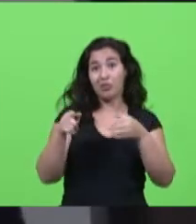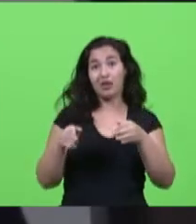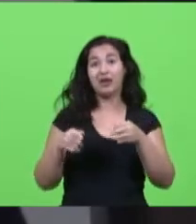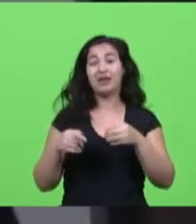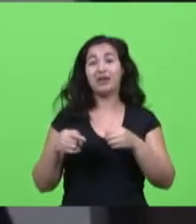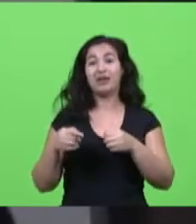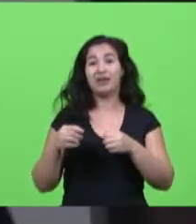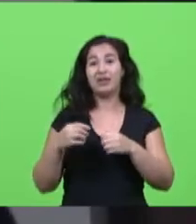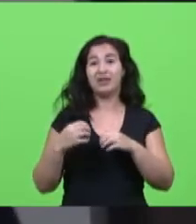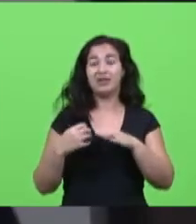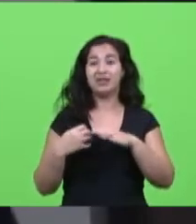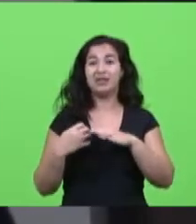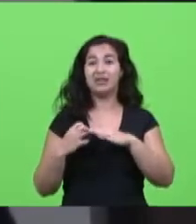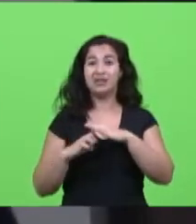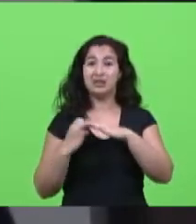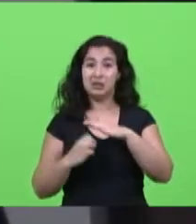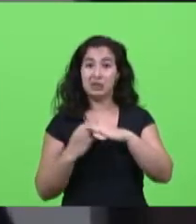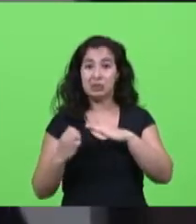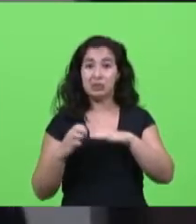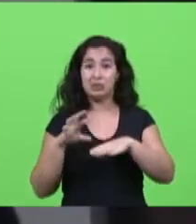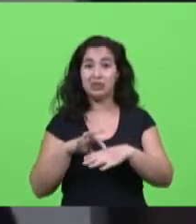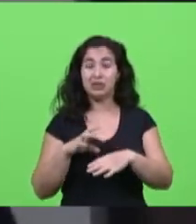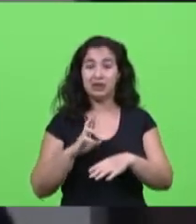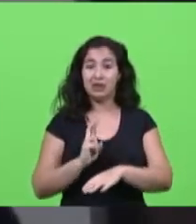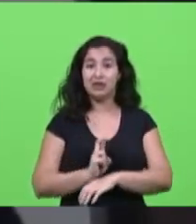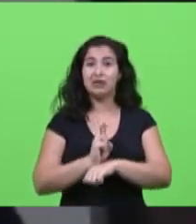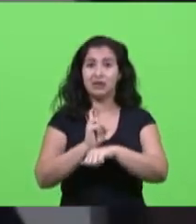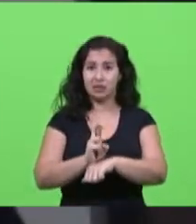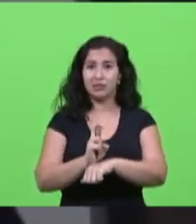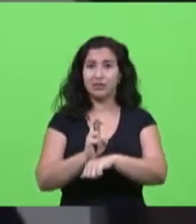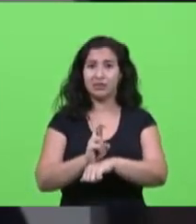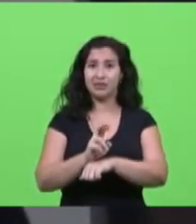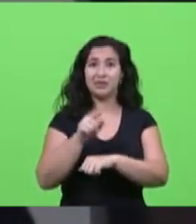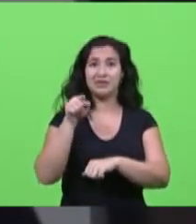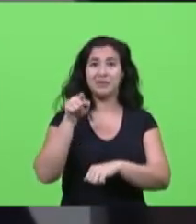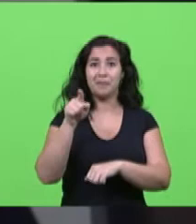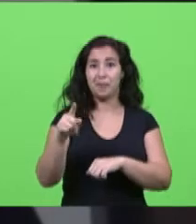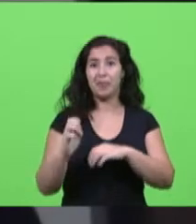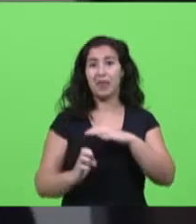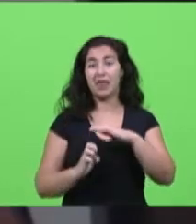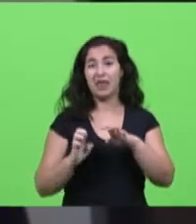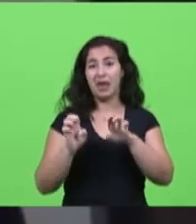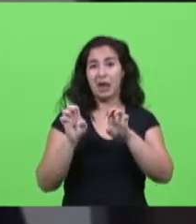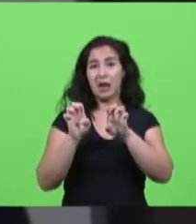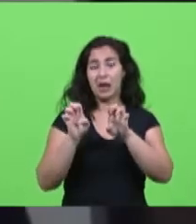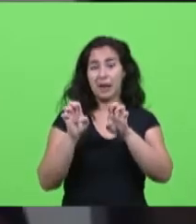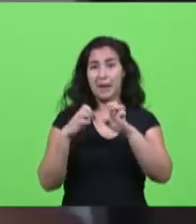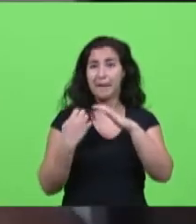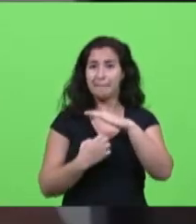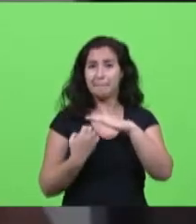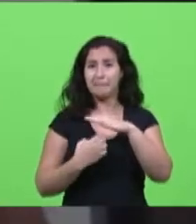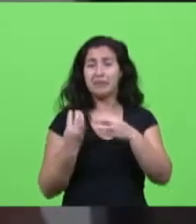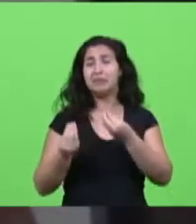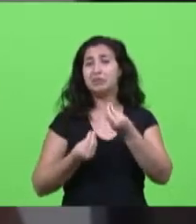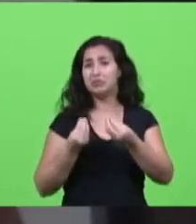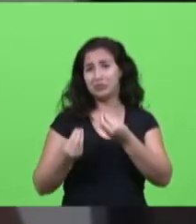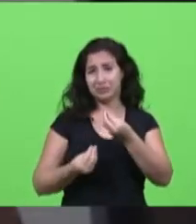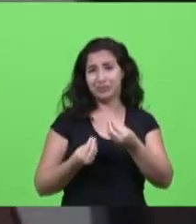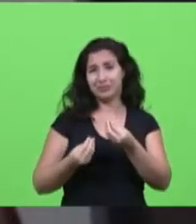entidades, baseados logicamente na sua sobrevivência enquanto empresa. É lógico que é justa